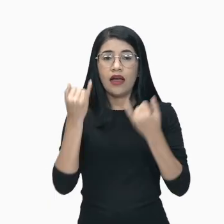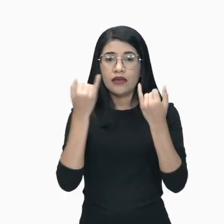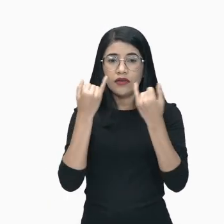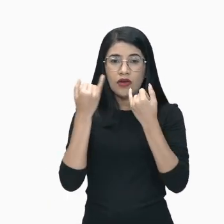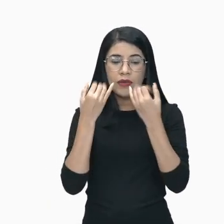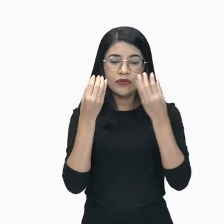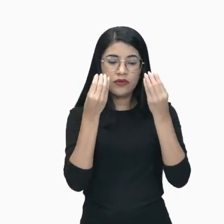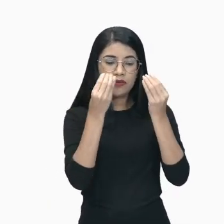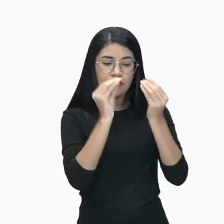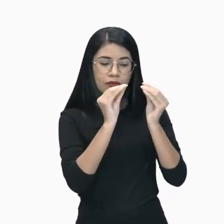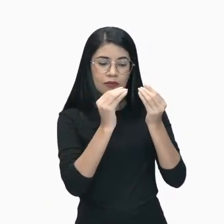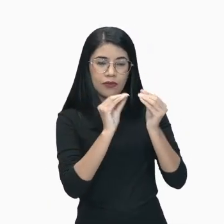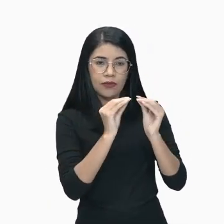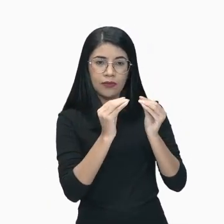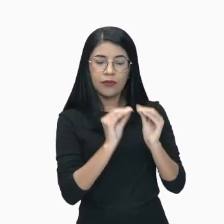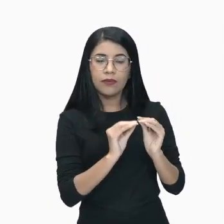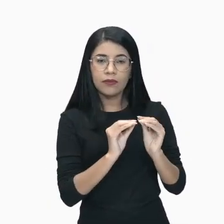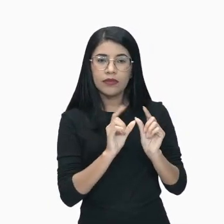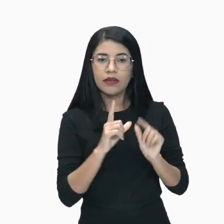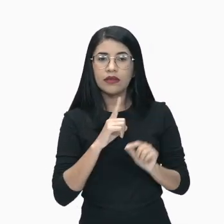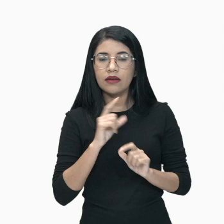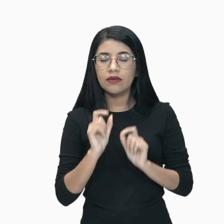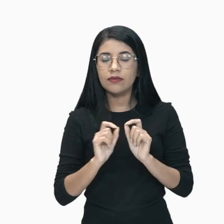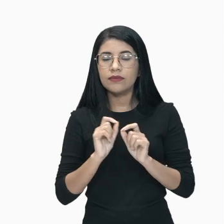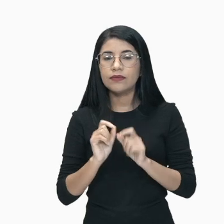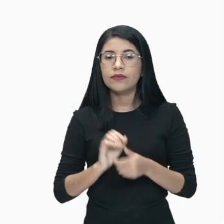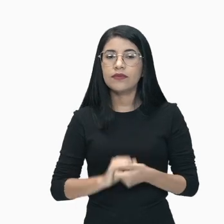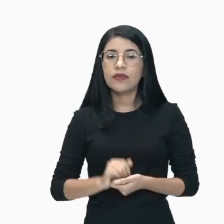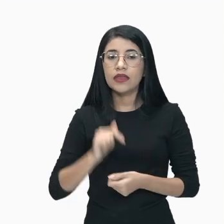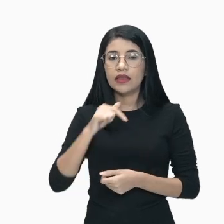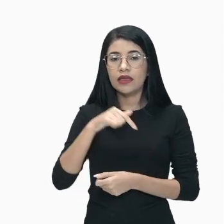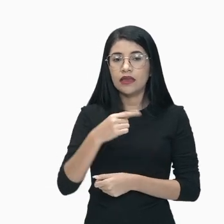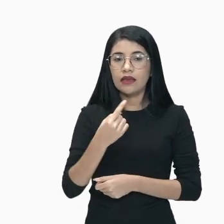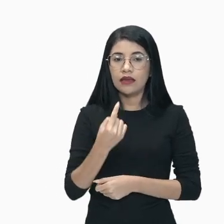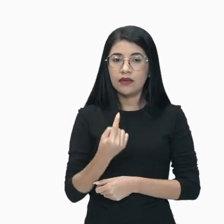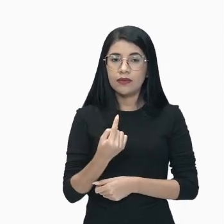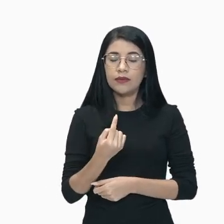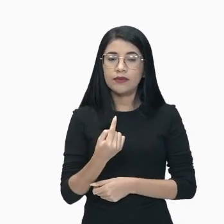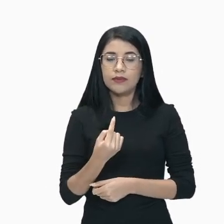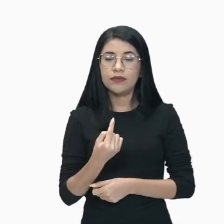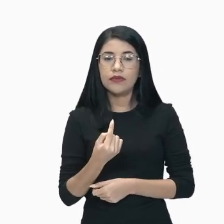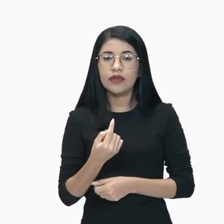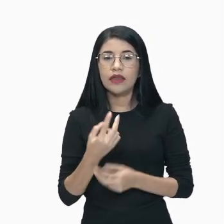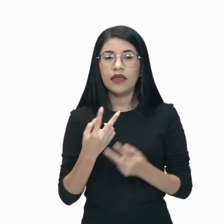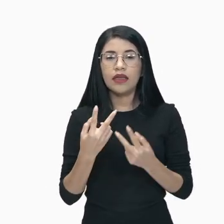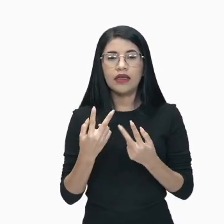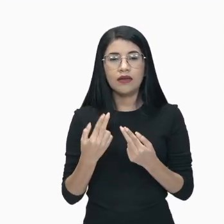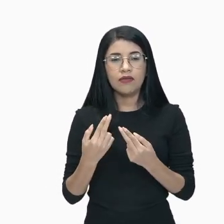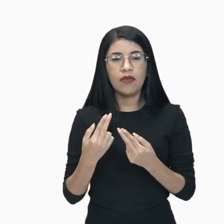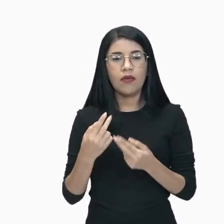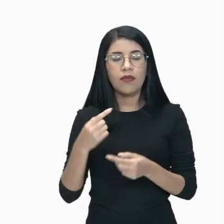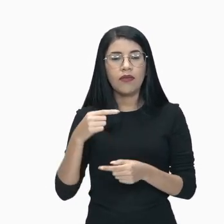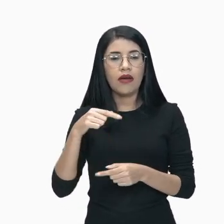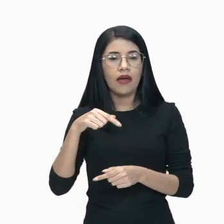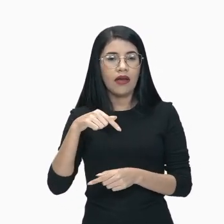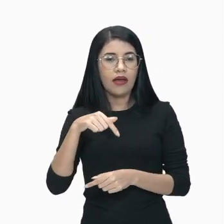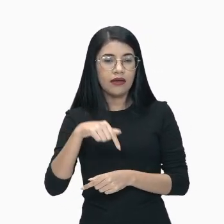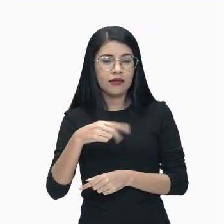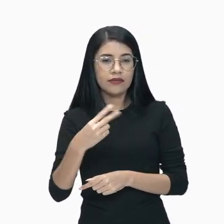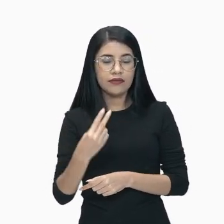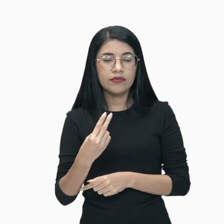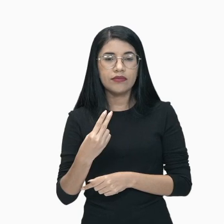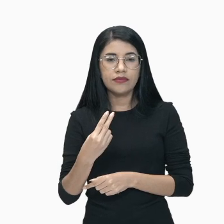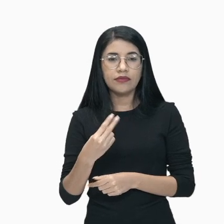temos são os seguintes. Q1 igual a Q2, as cargas são